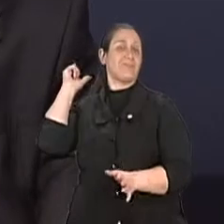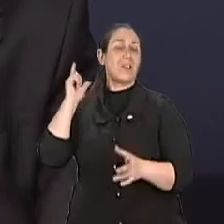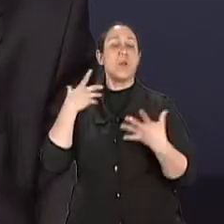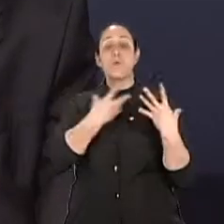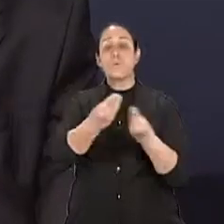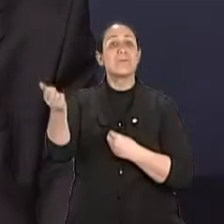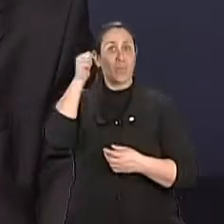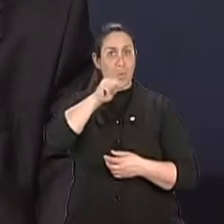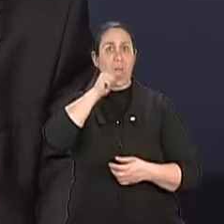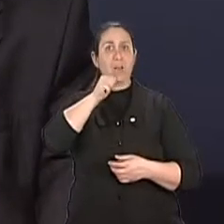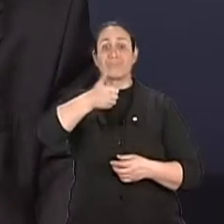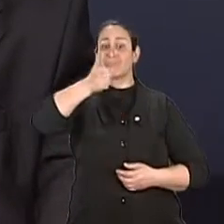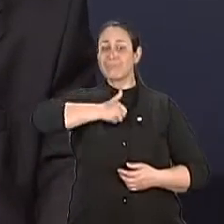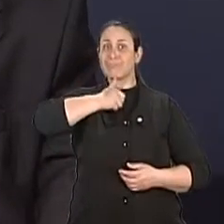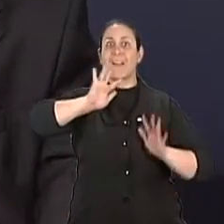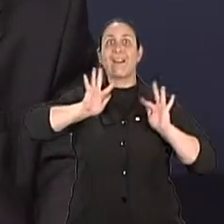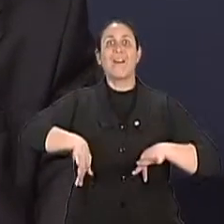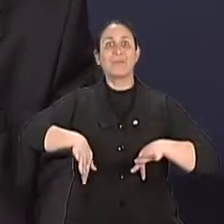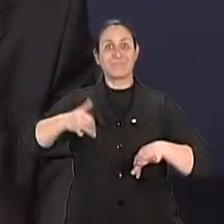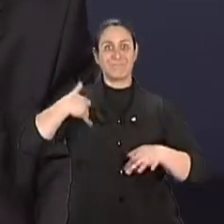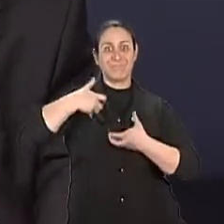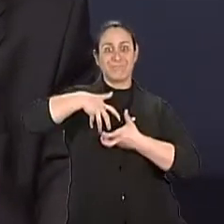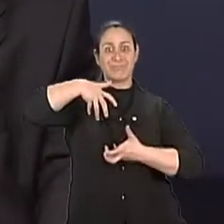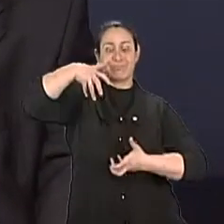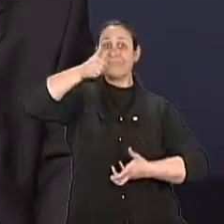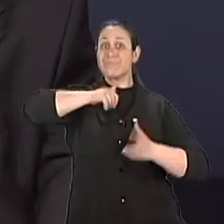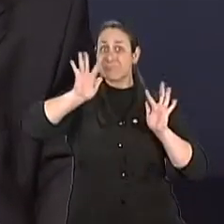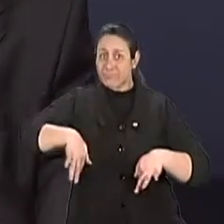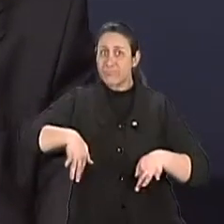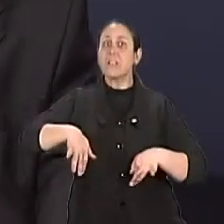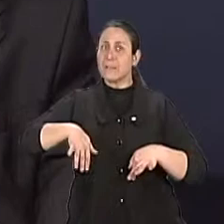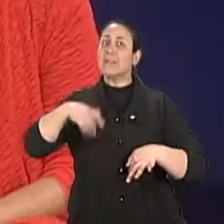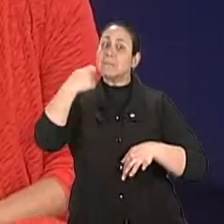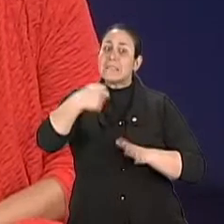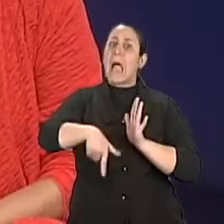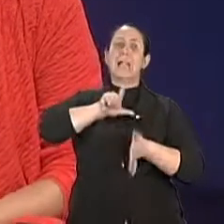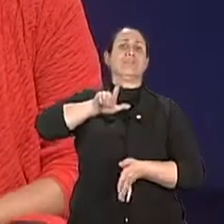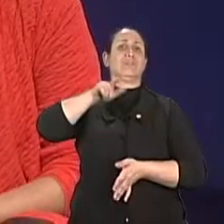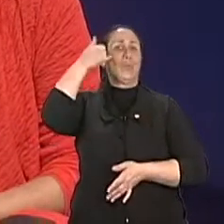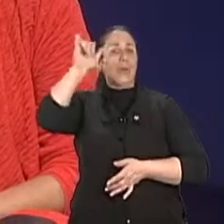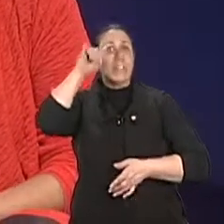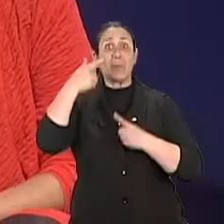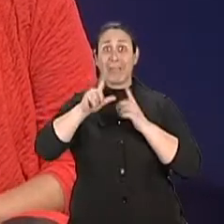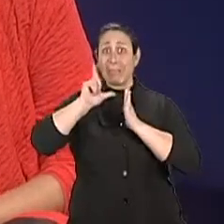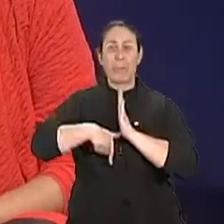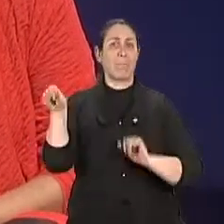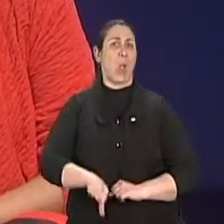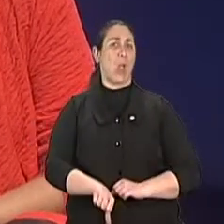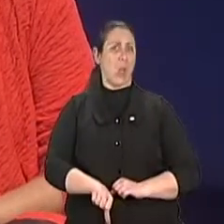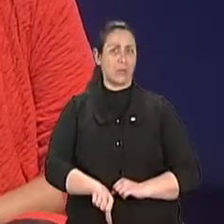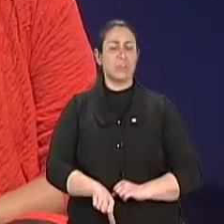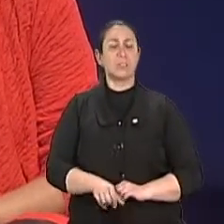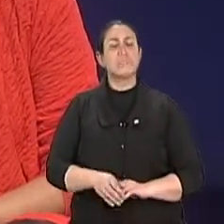da menopausa, para que o ônus depois não seja pior. Uhum. Eu estou lembrando agora, em 95, quando eu fui à China